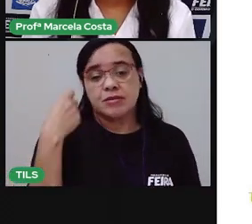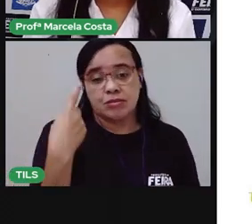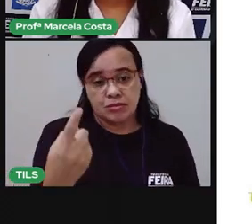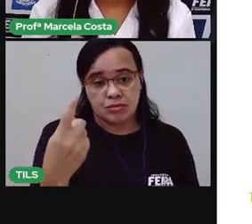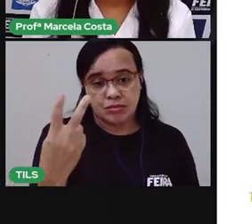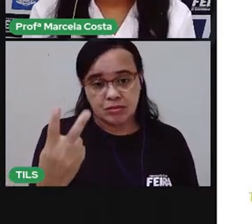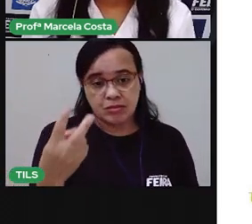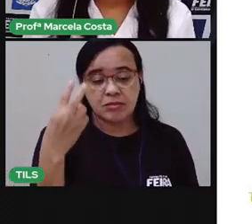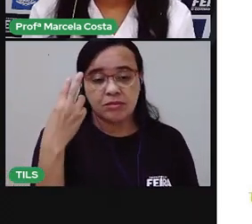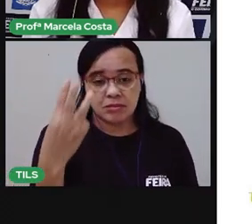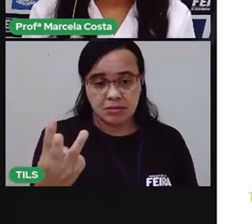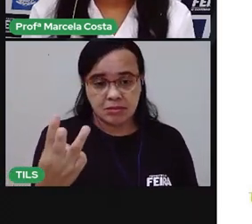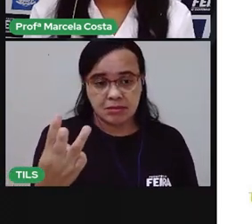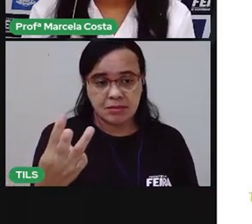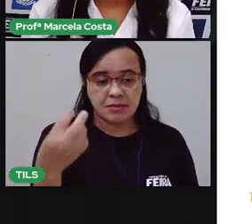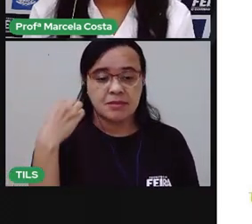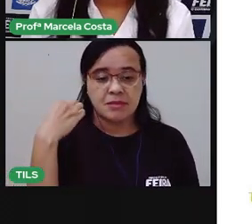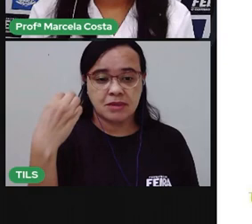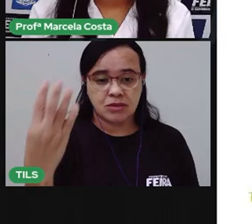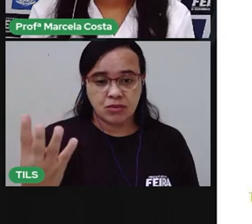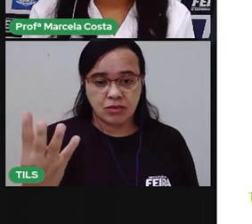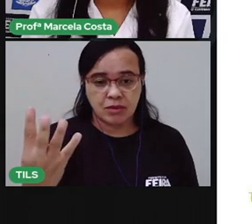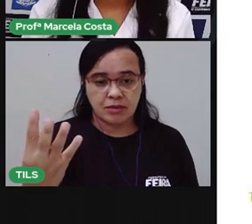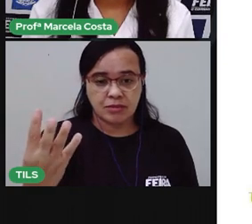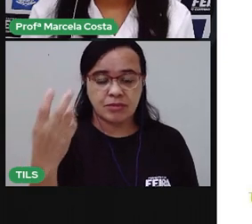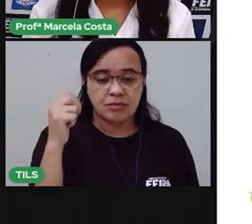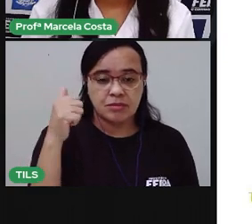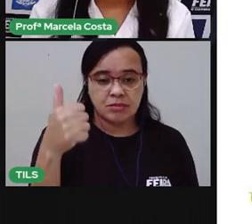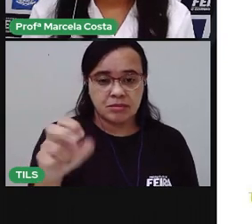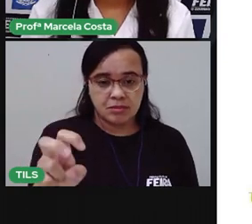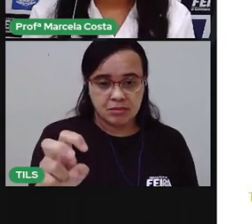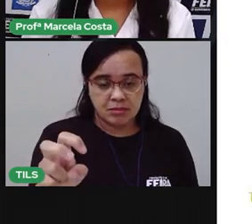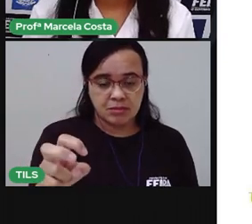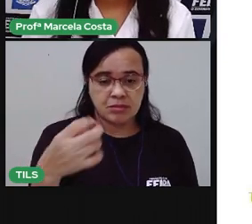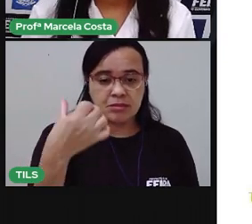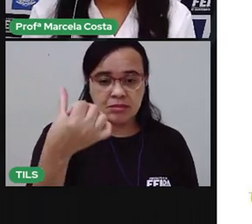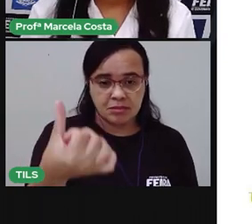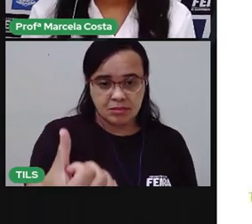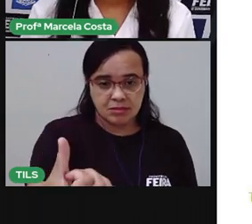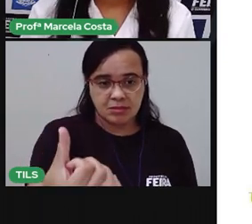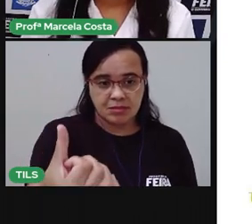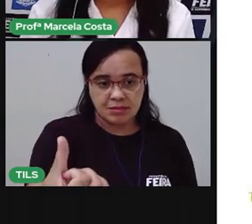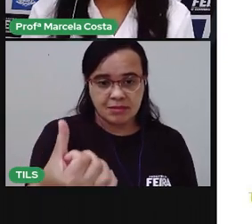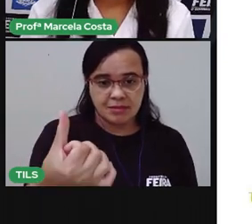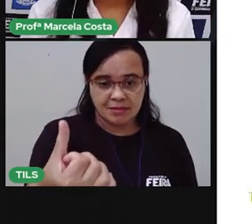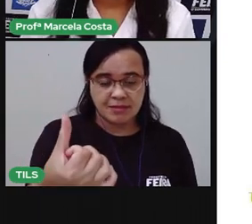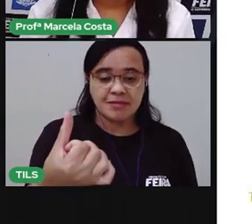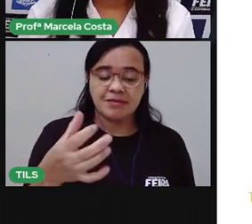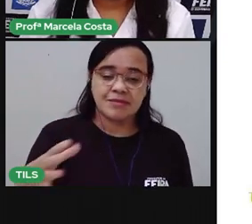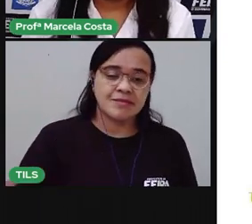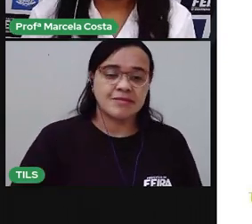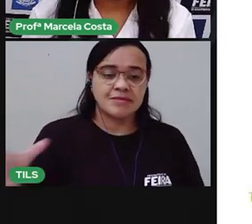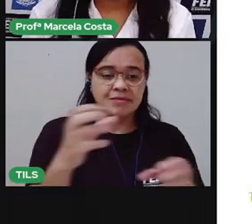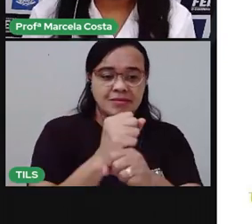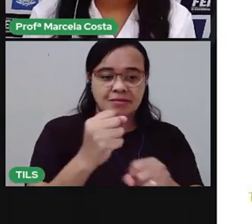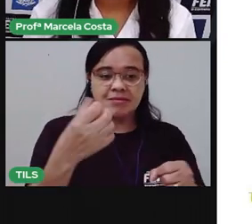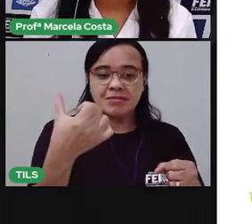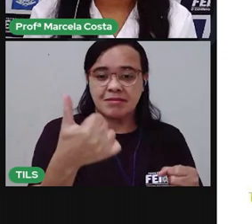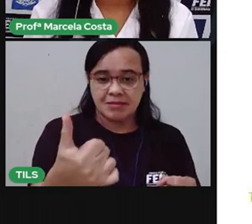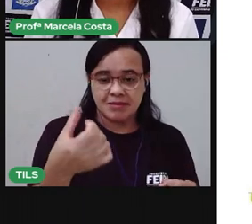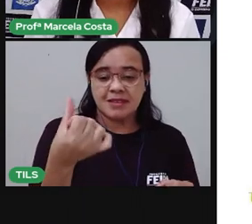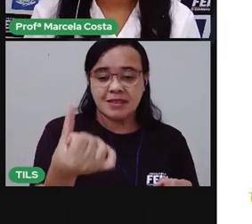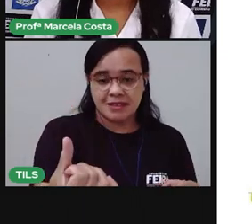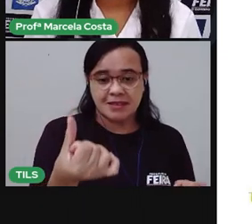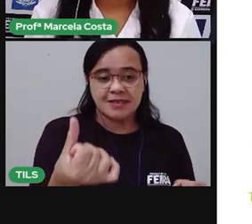duas três quatro cinco seis seis